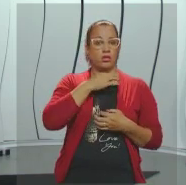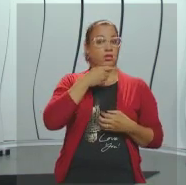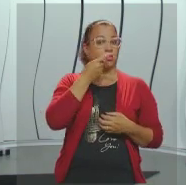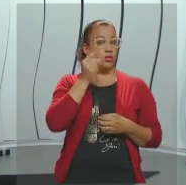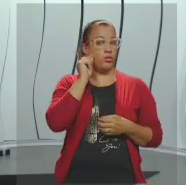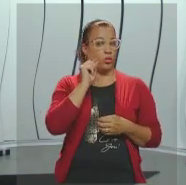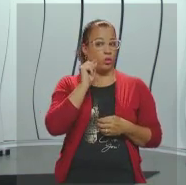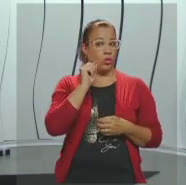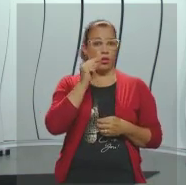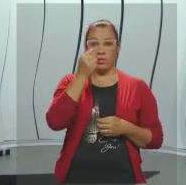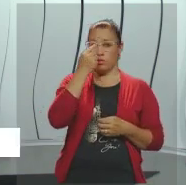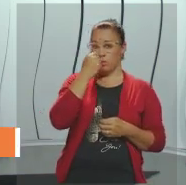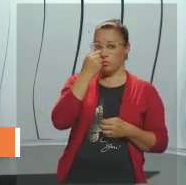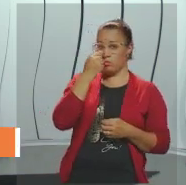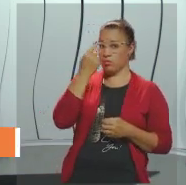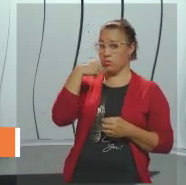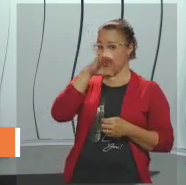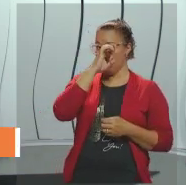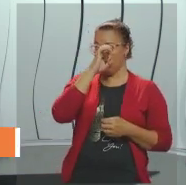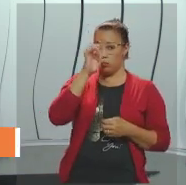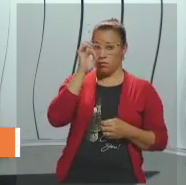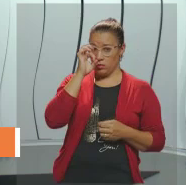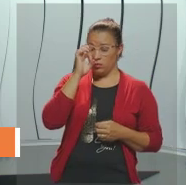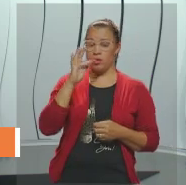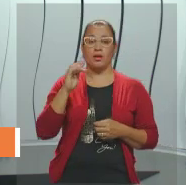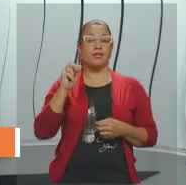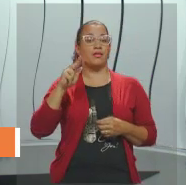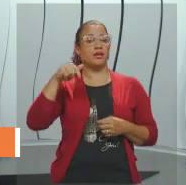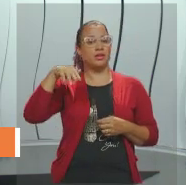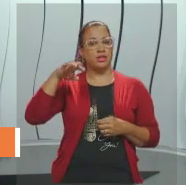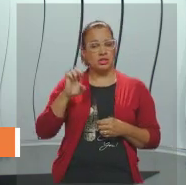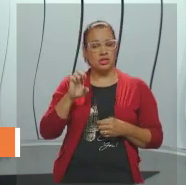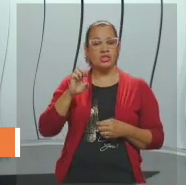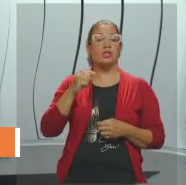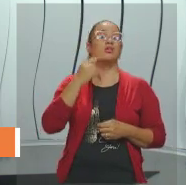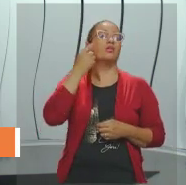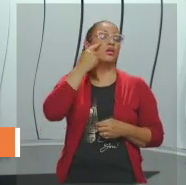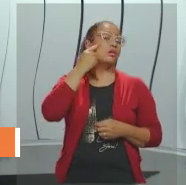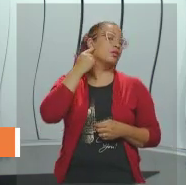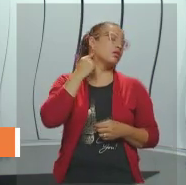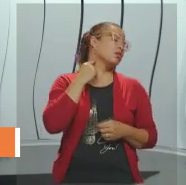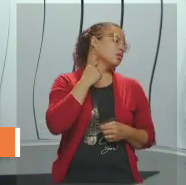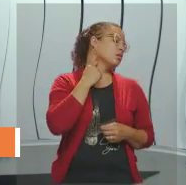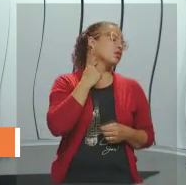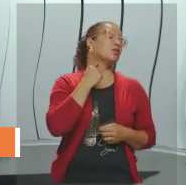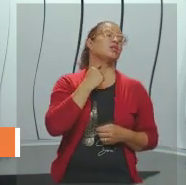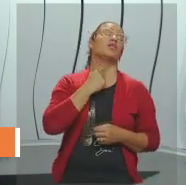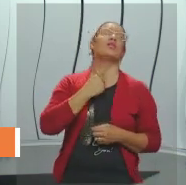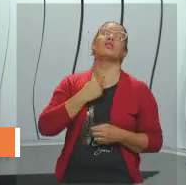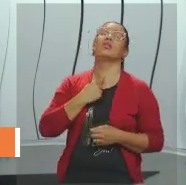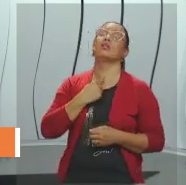estávamos falando de fossa nasal, faringe, laringe, nós estávamos falando